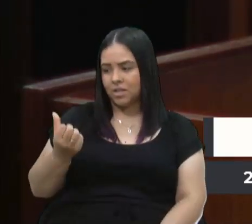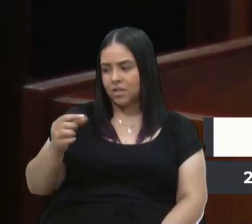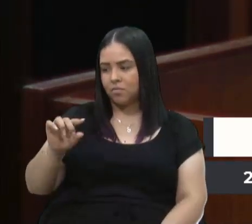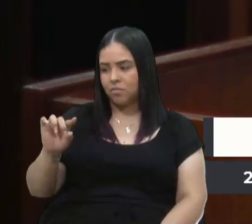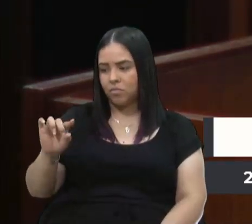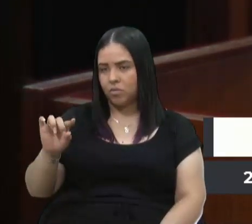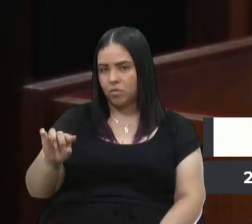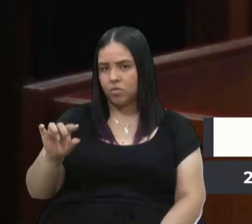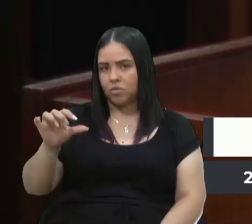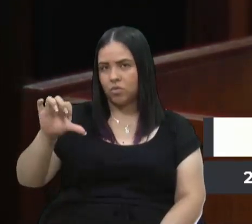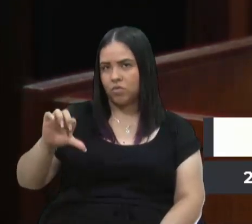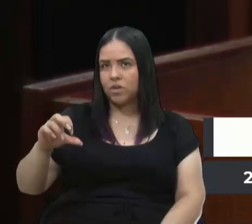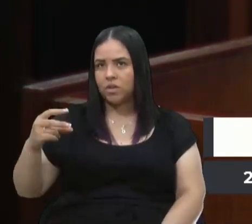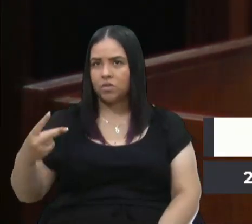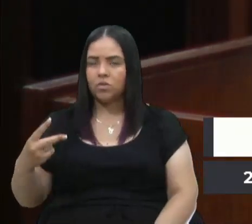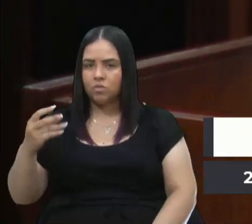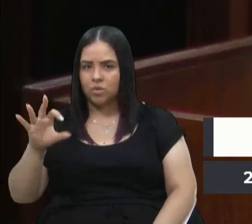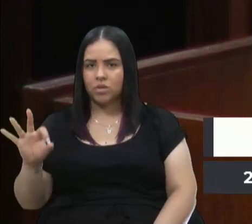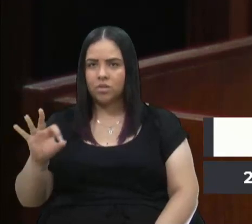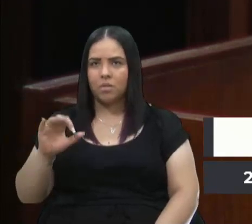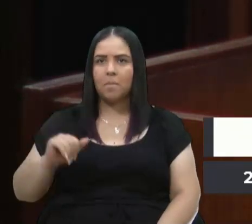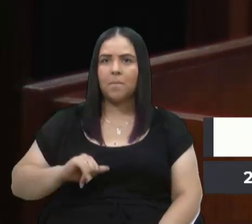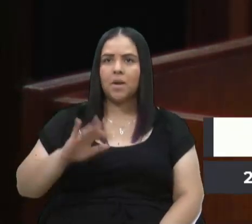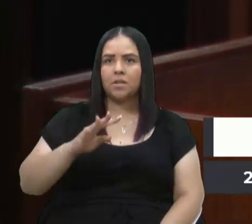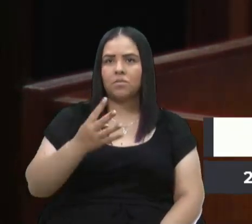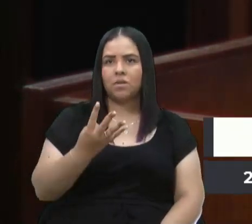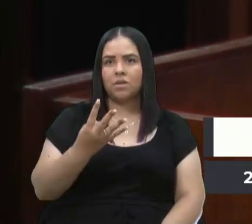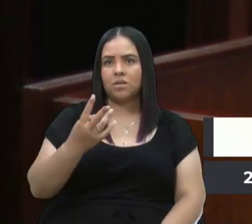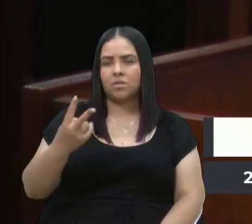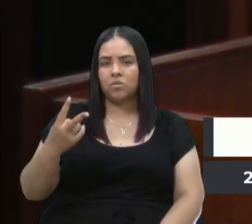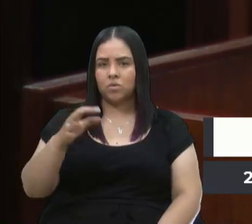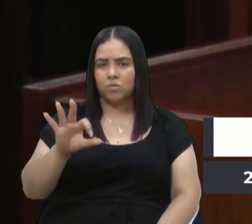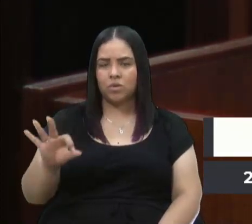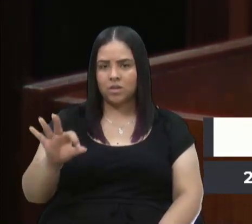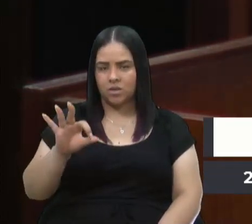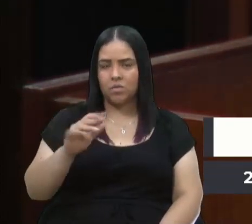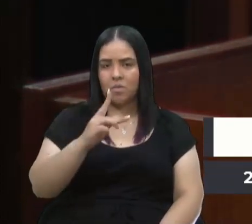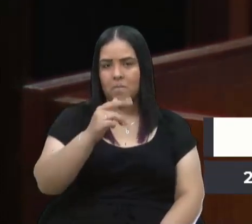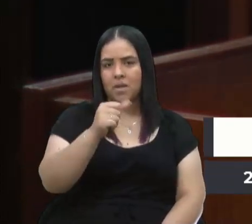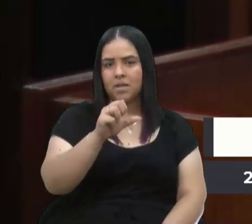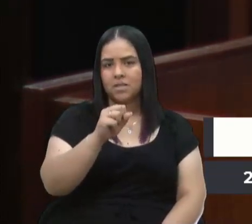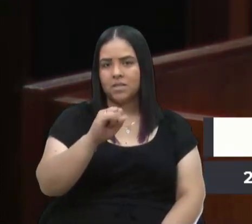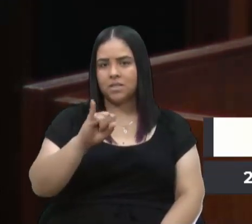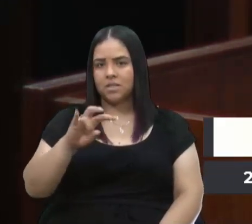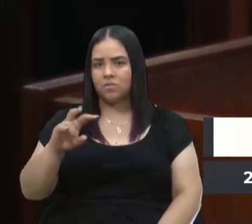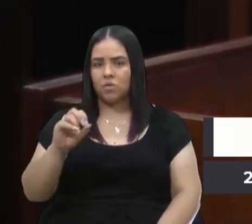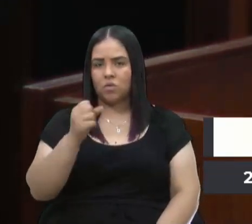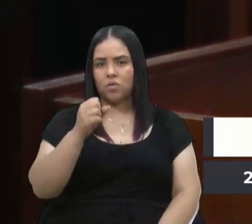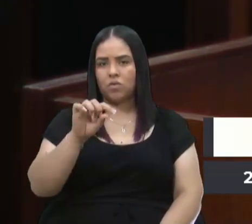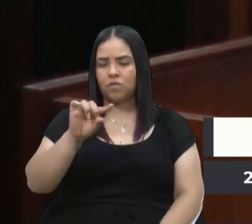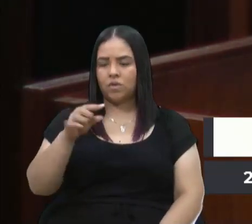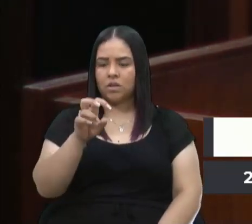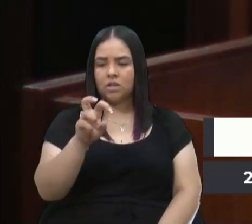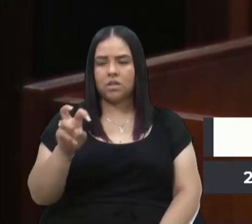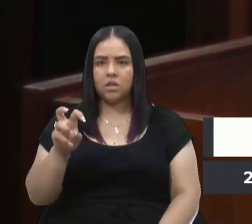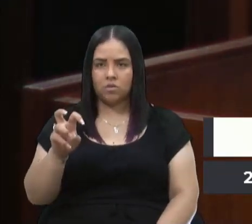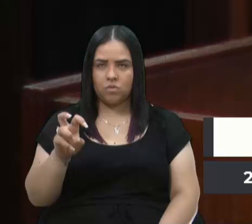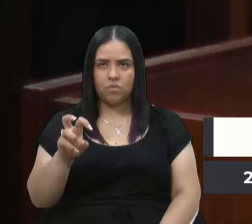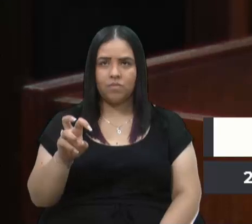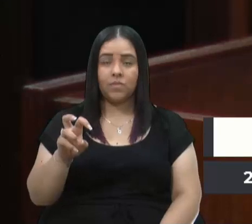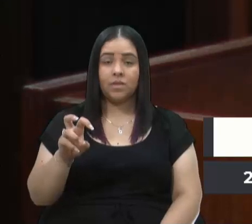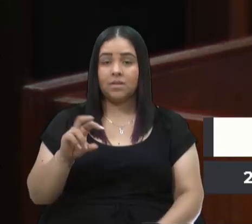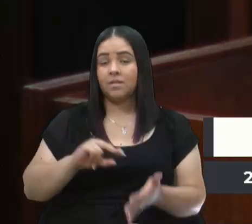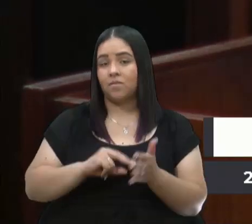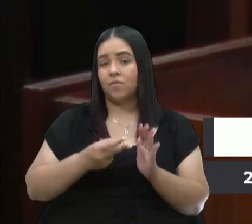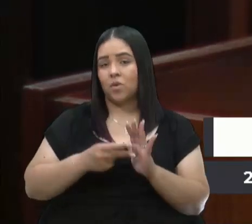16,92%, a alíquota patronal, mais 42% do passivo atuarial, 8,5% que é patronal sobre benefícios. Ou